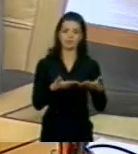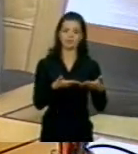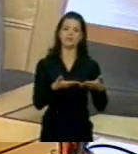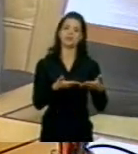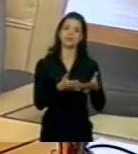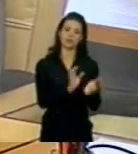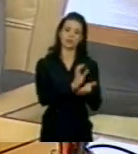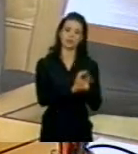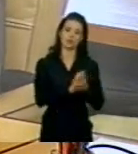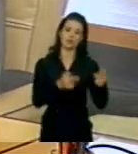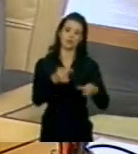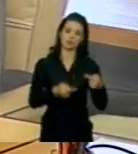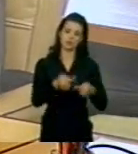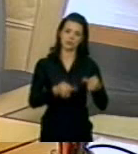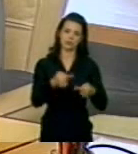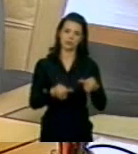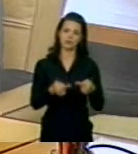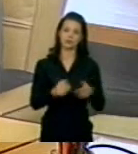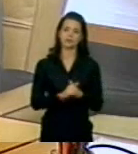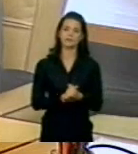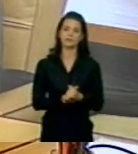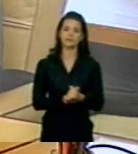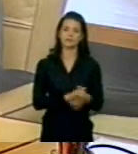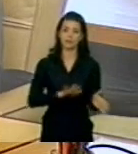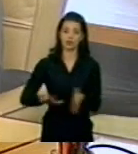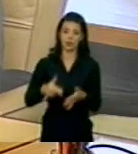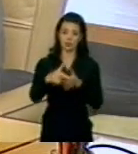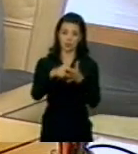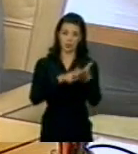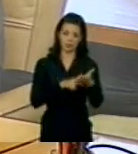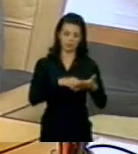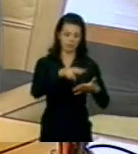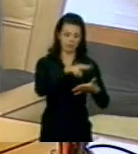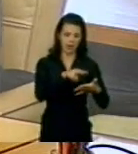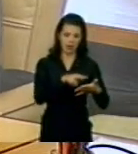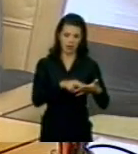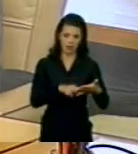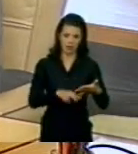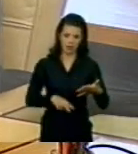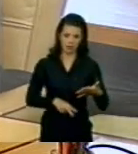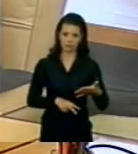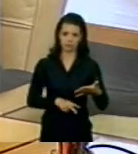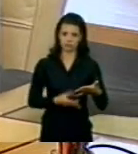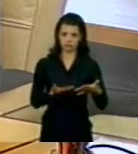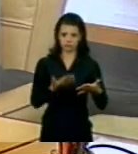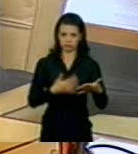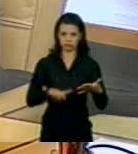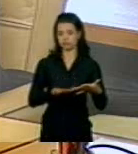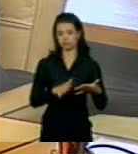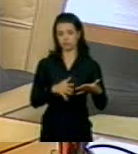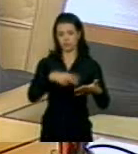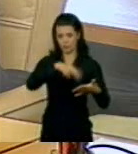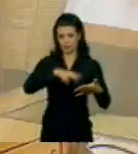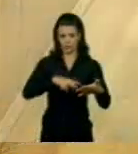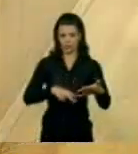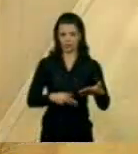na inicial dessa ação direta em constitucionalidade. No relatório, reproduz, e me escuso de ler os dispositivos referidos, o artigo